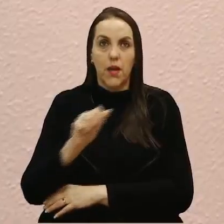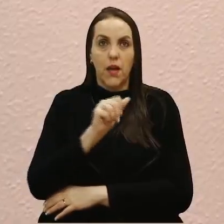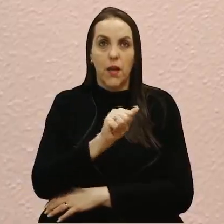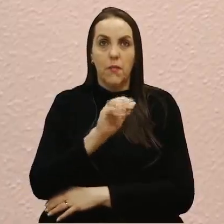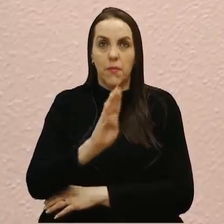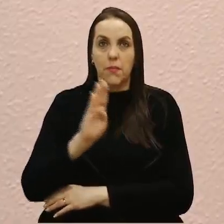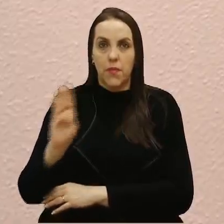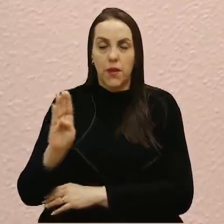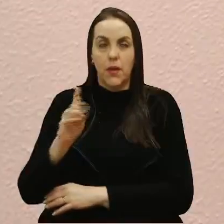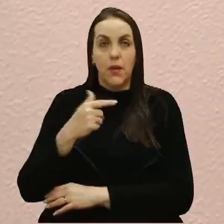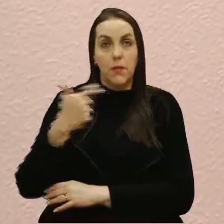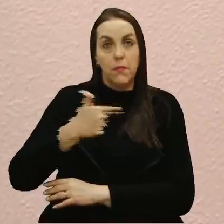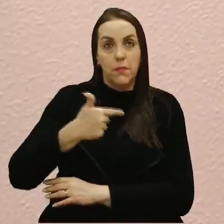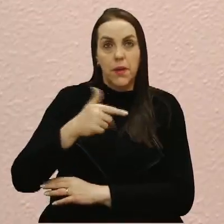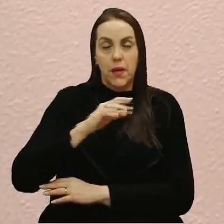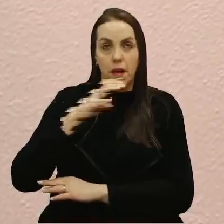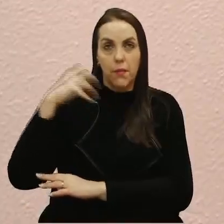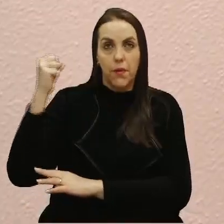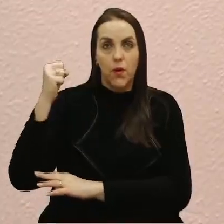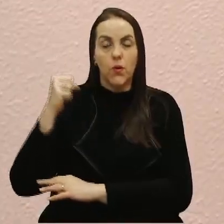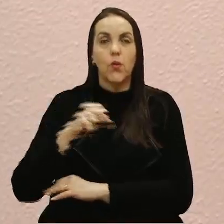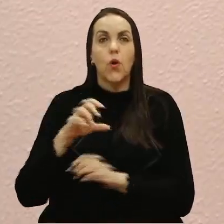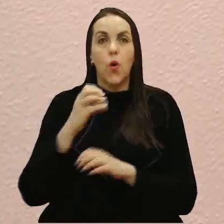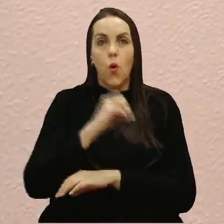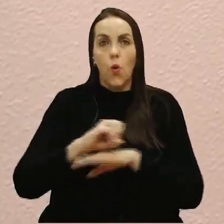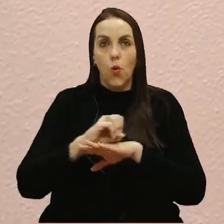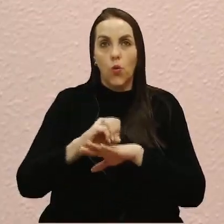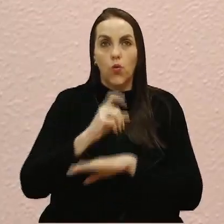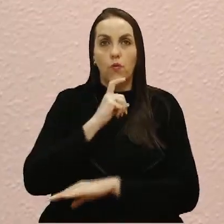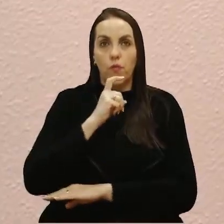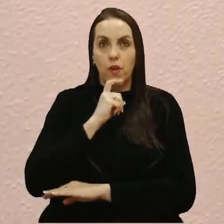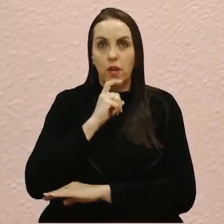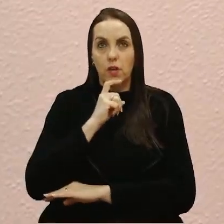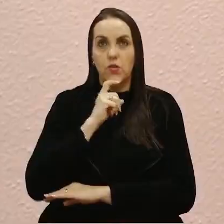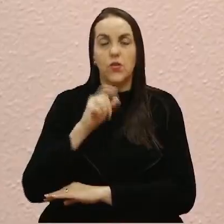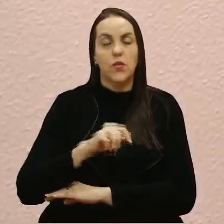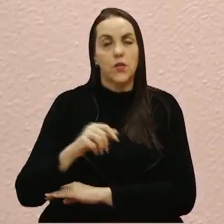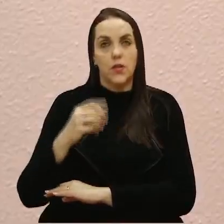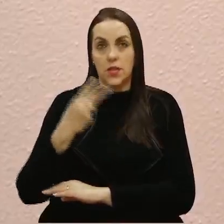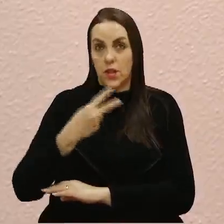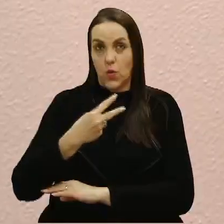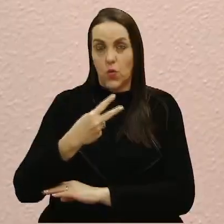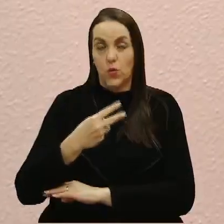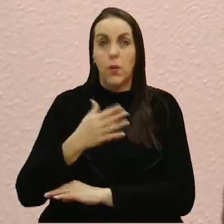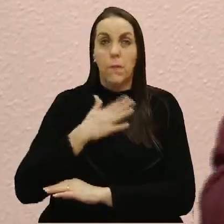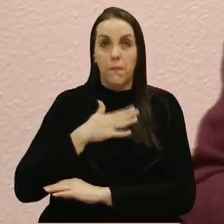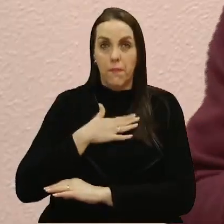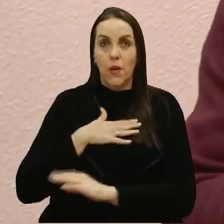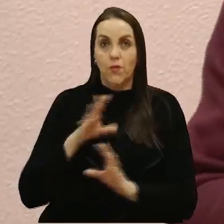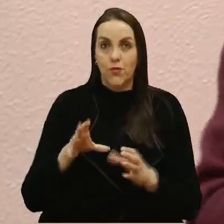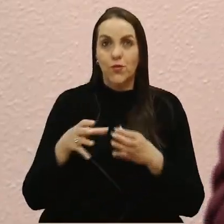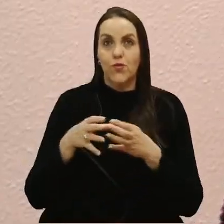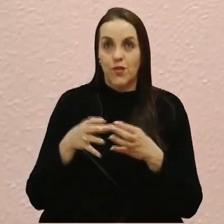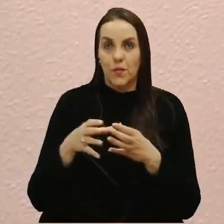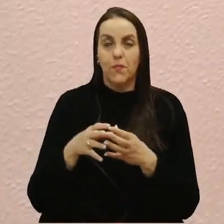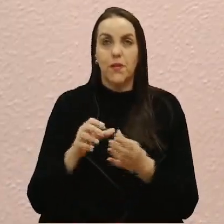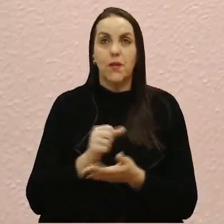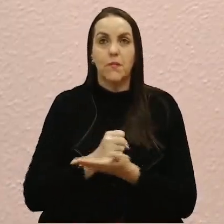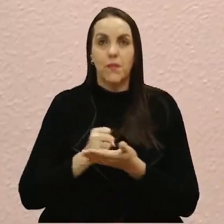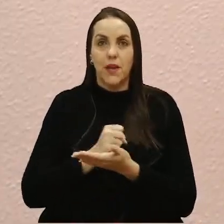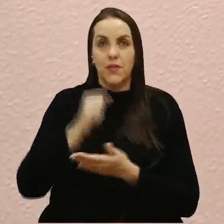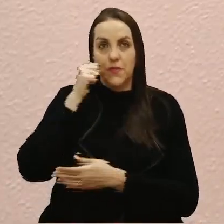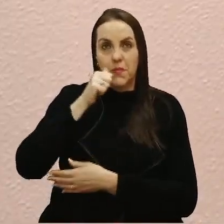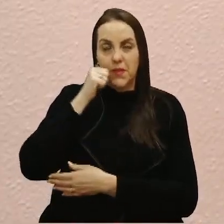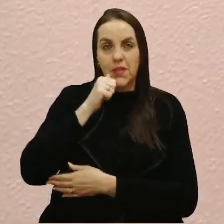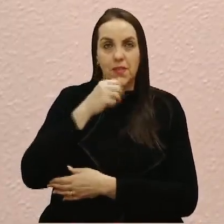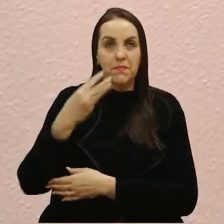nós tivemos o time Ouro Verde, que ficou em segundo lugar, e o Base Feminina, que é o meu time, que ficou em terceiro. Então, queria fazer um voto para as gurias, porque, mais uma vez,